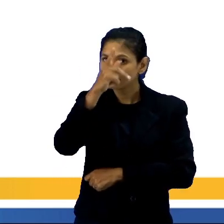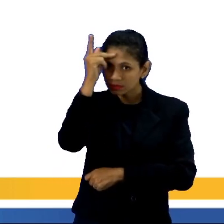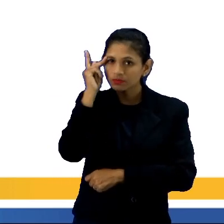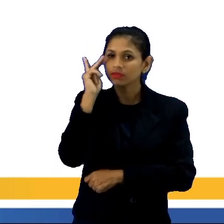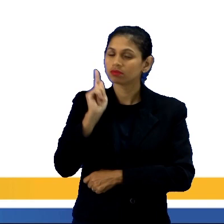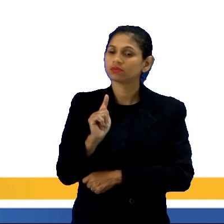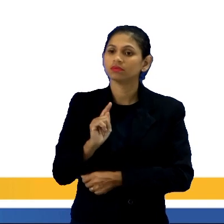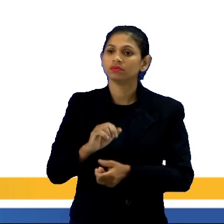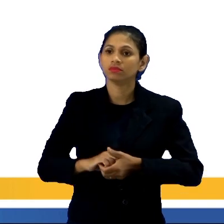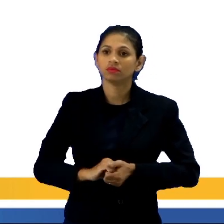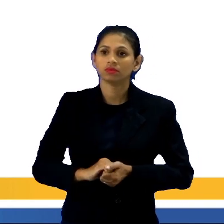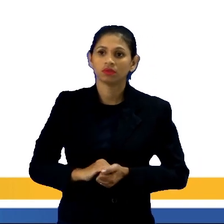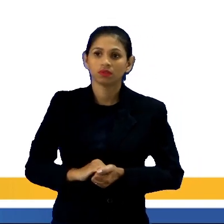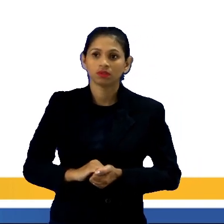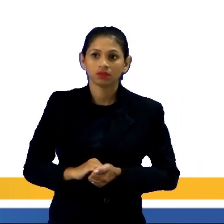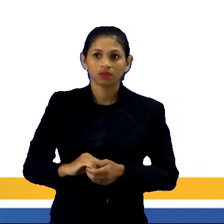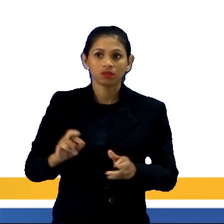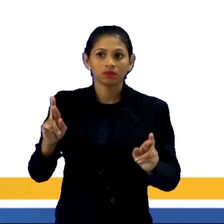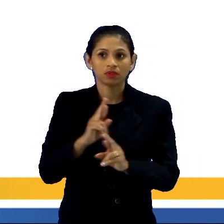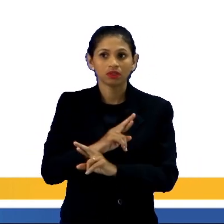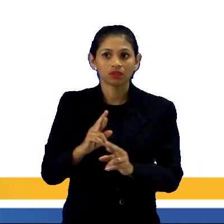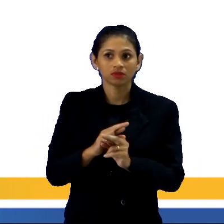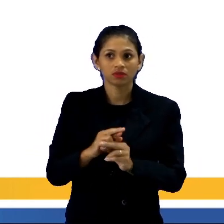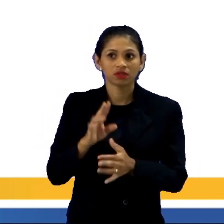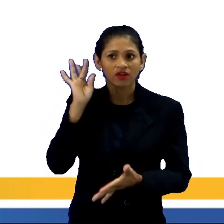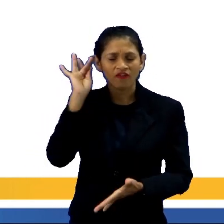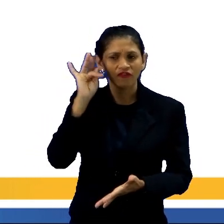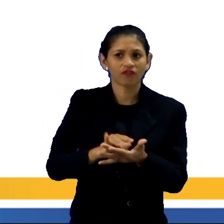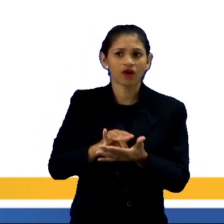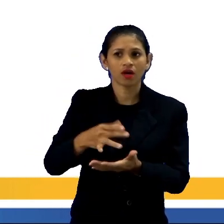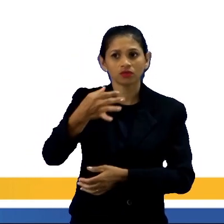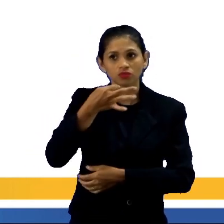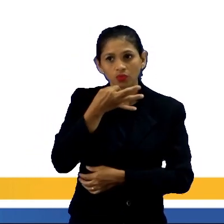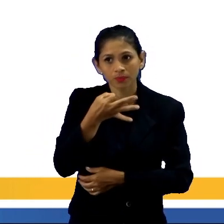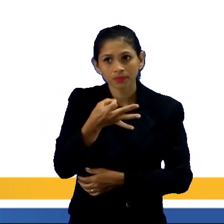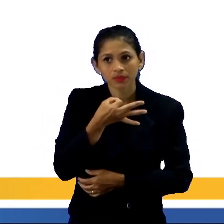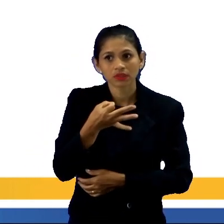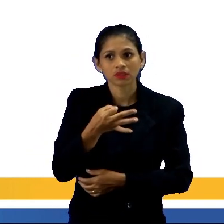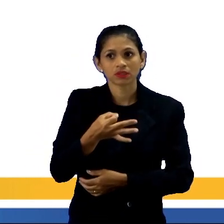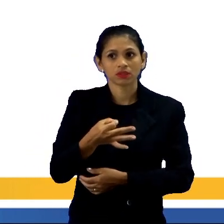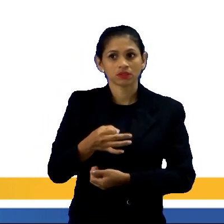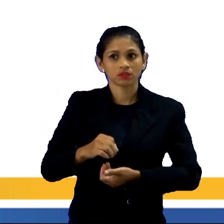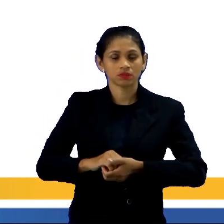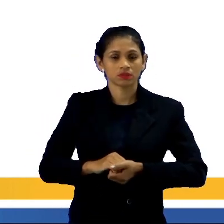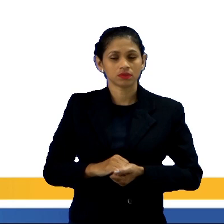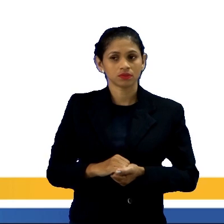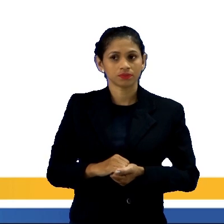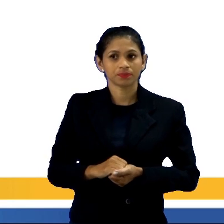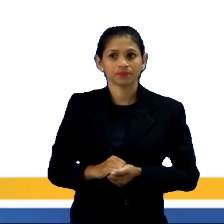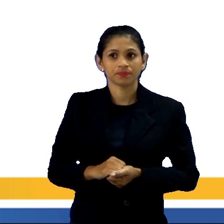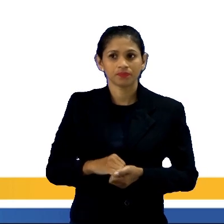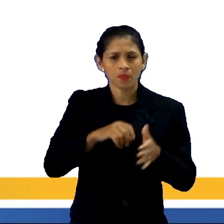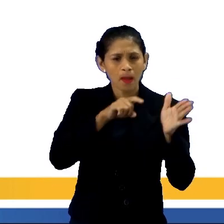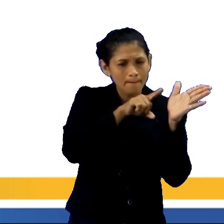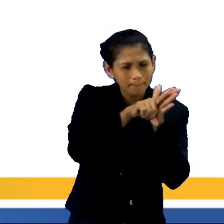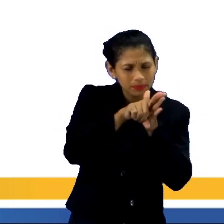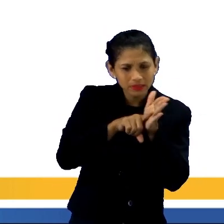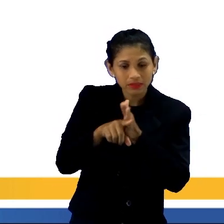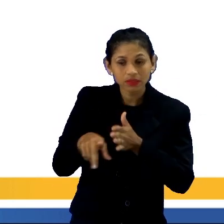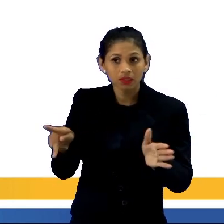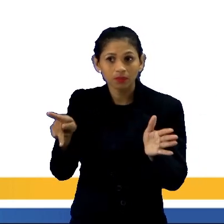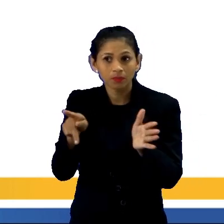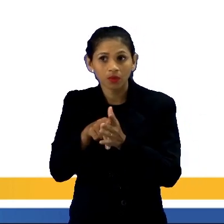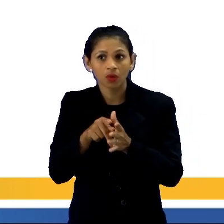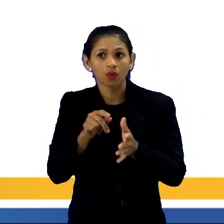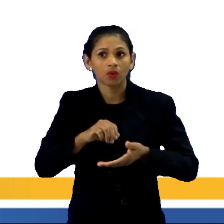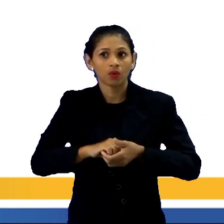especialistas e causas e consequências do problema discutido. Tá? O artigo de opinião ele traz isso, relaciona fatos e opiniões. Veja que no artigo